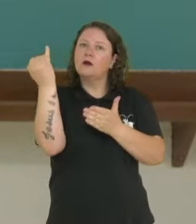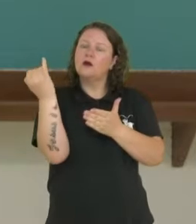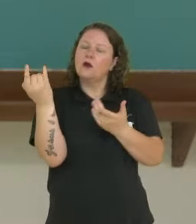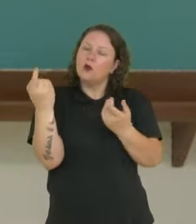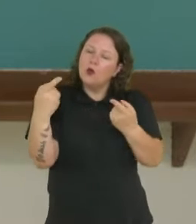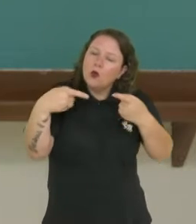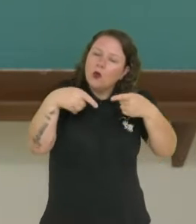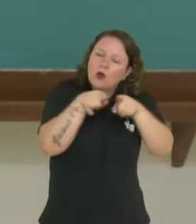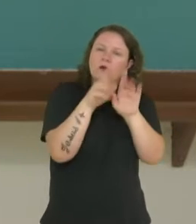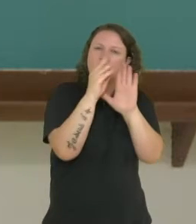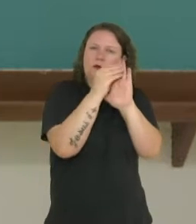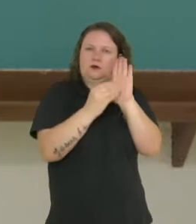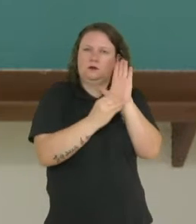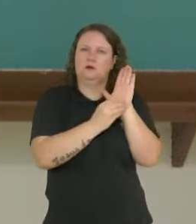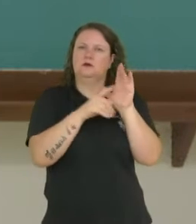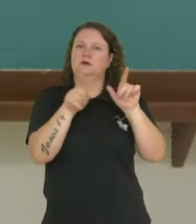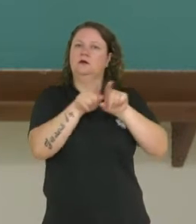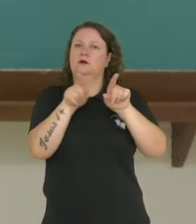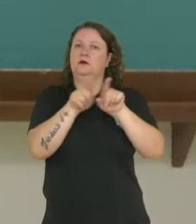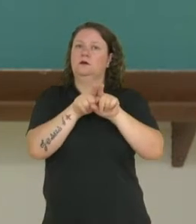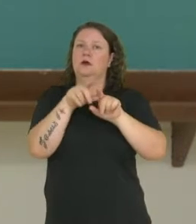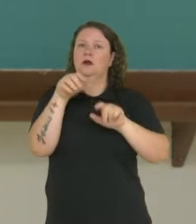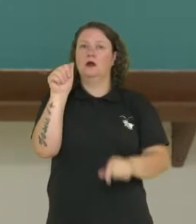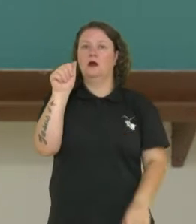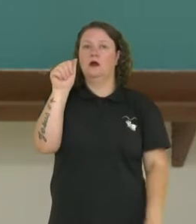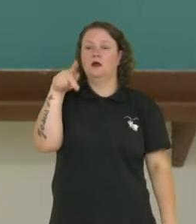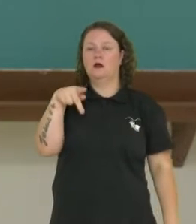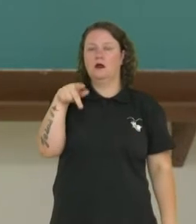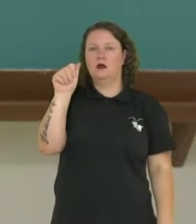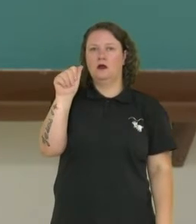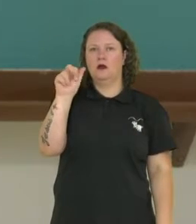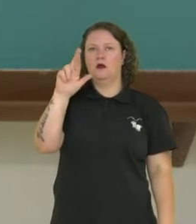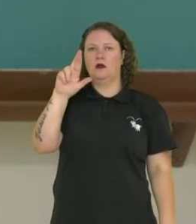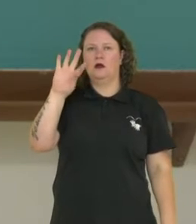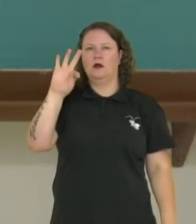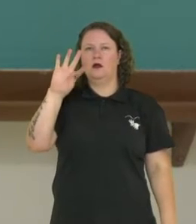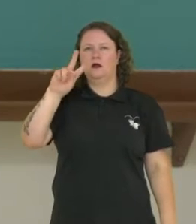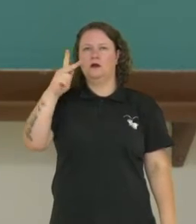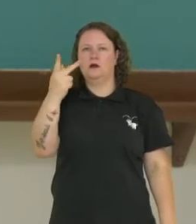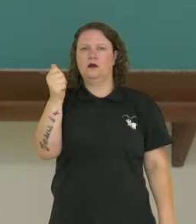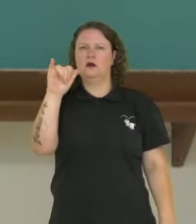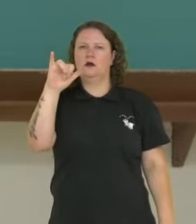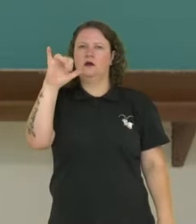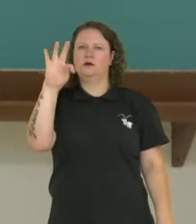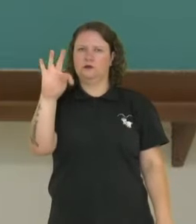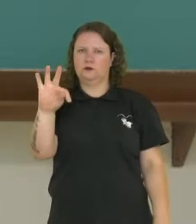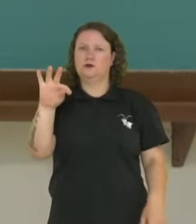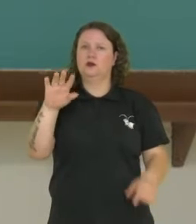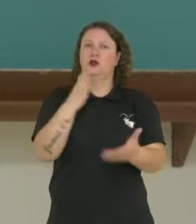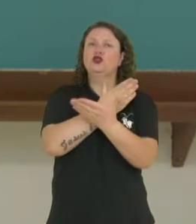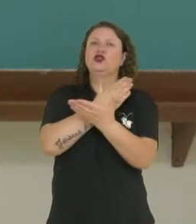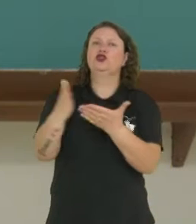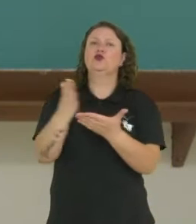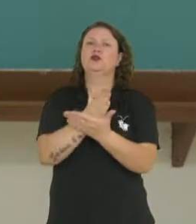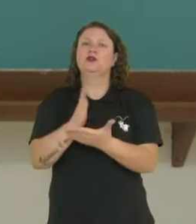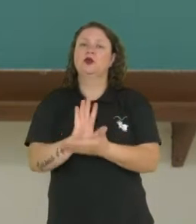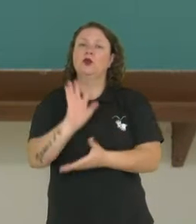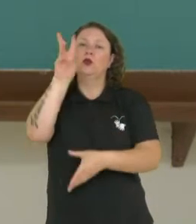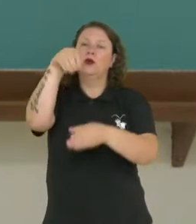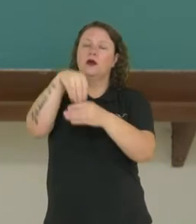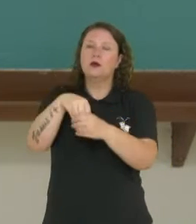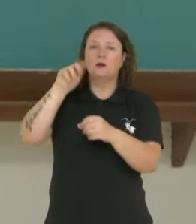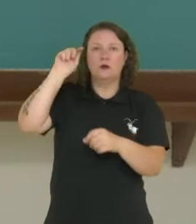então sobre o apartheid, esse regime, né, que separou, dividiu então as etnias dentro do continente